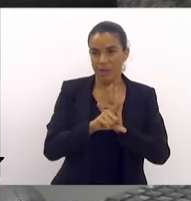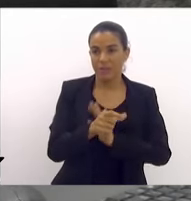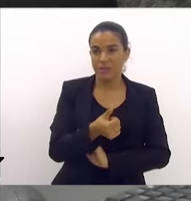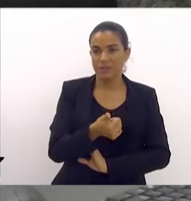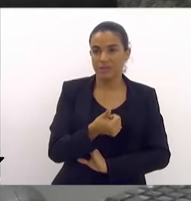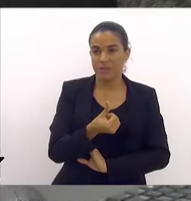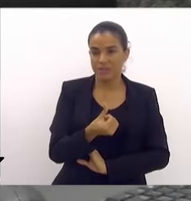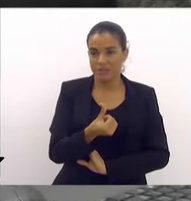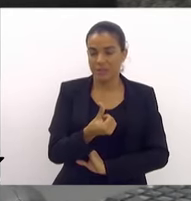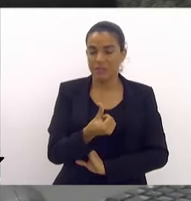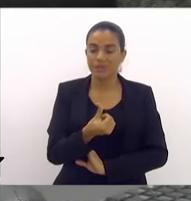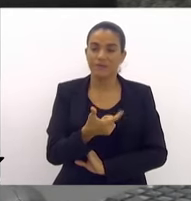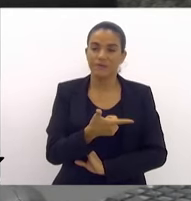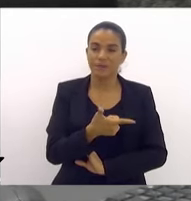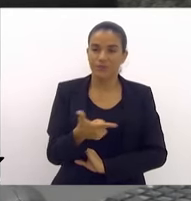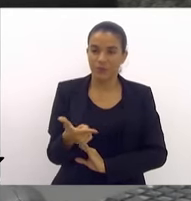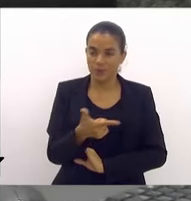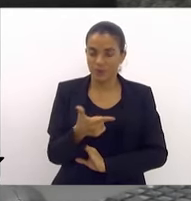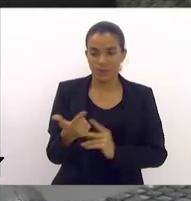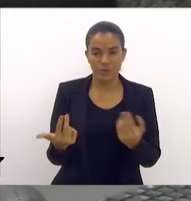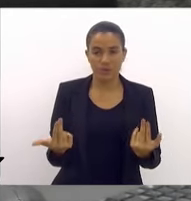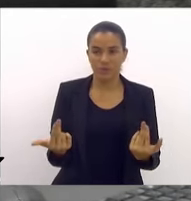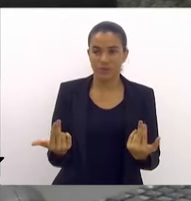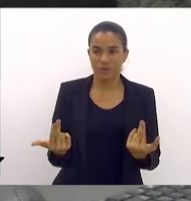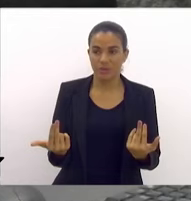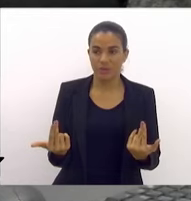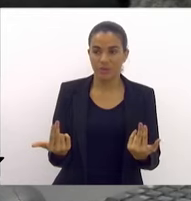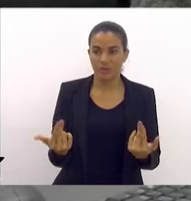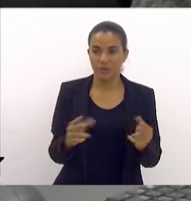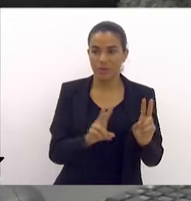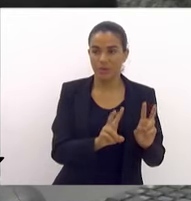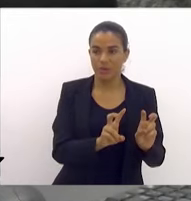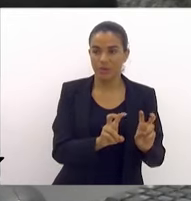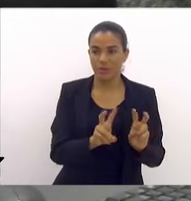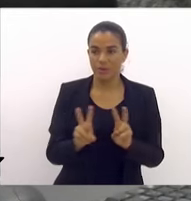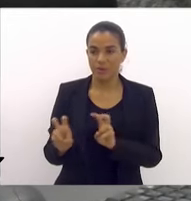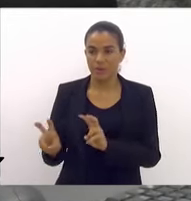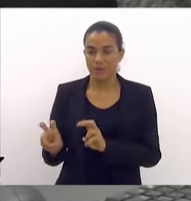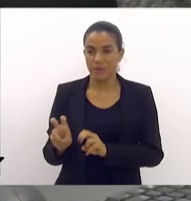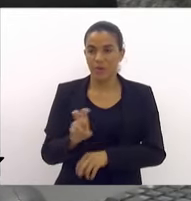22, que trata da mesma matéria. Na verdade, o PL